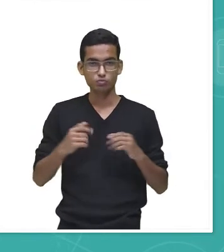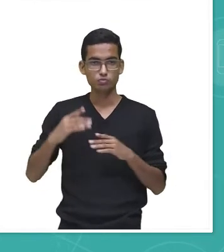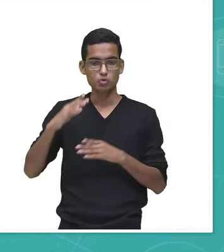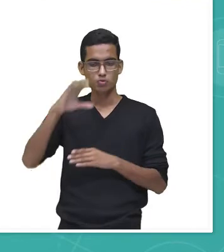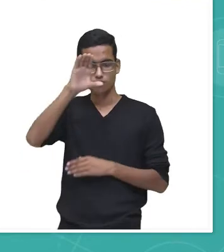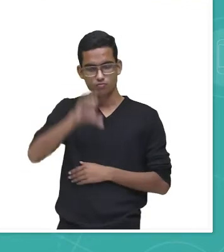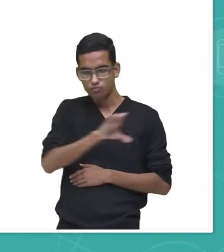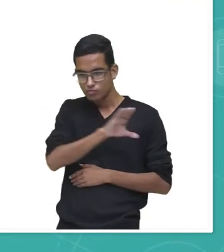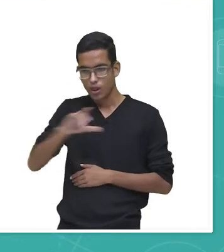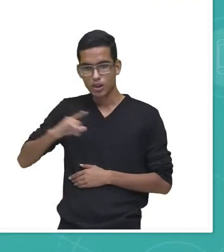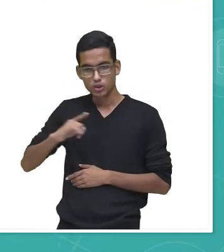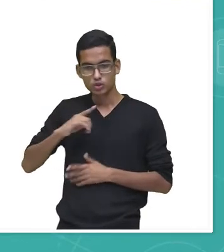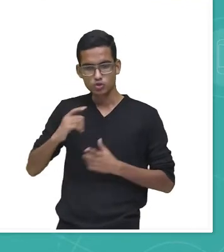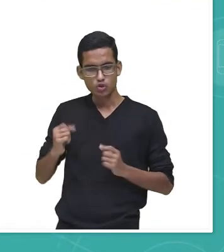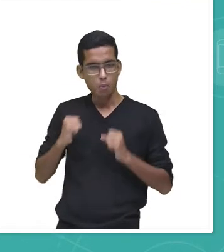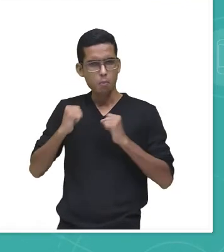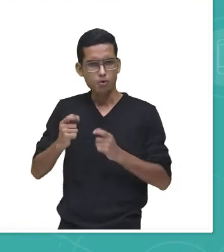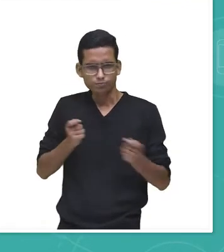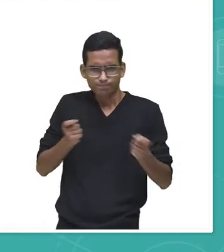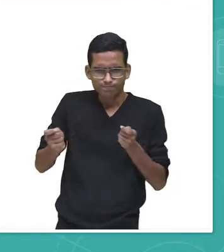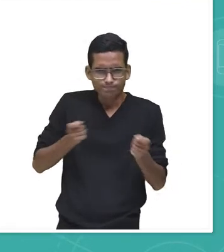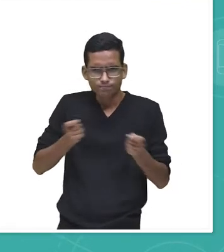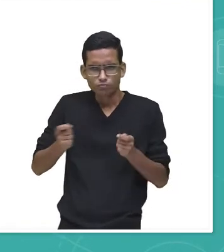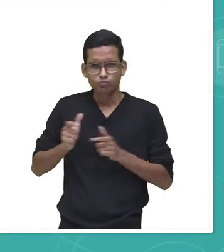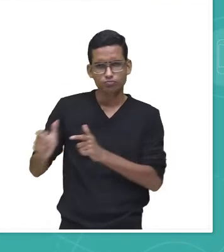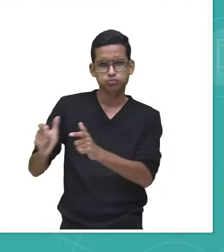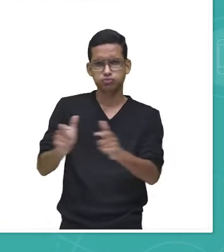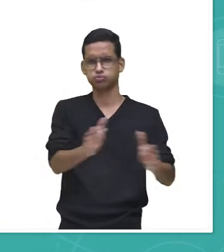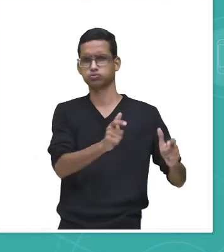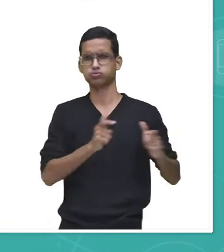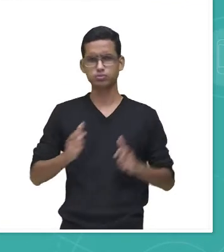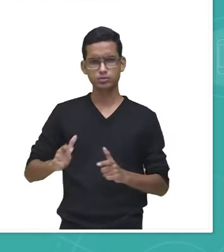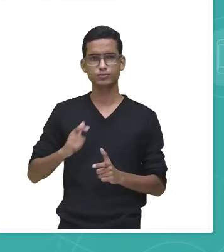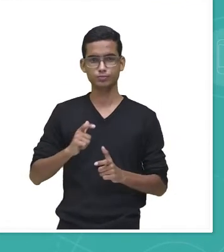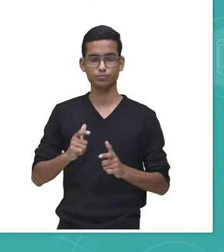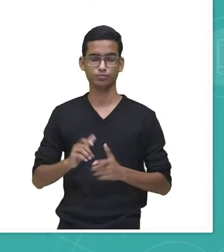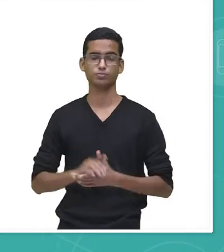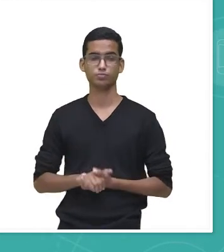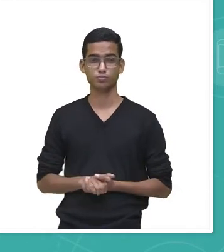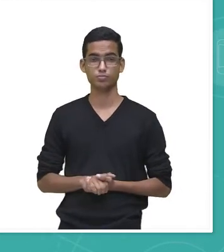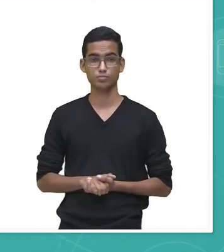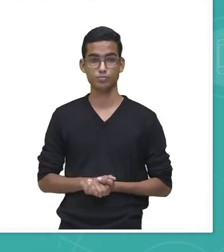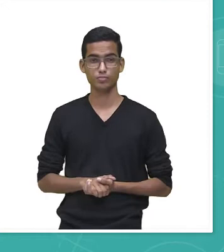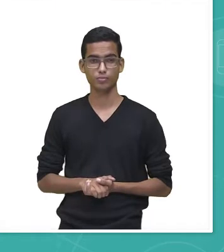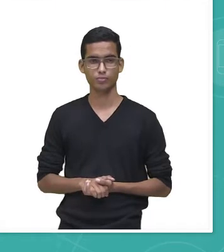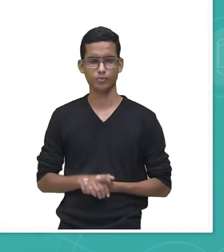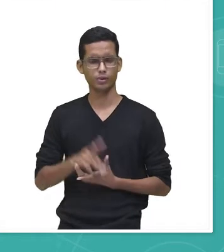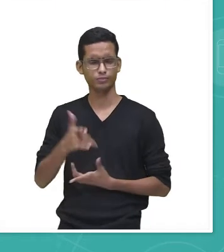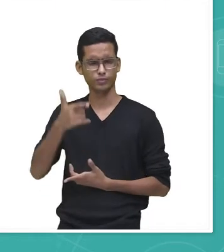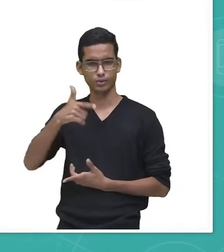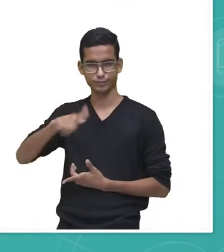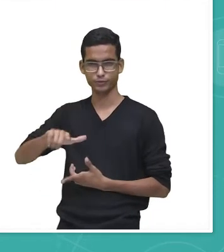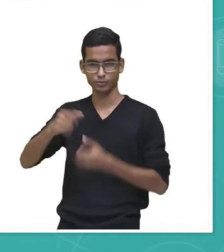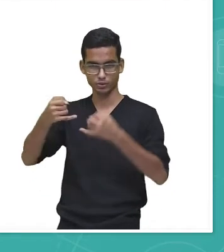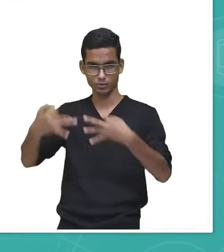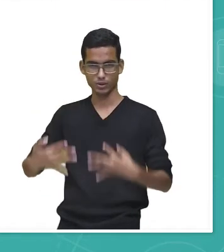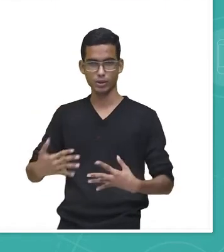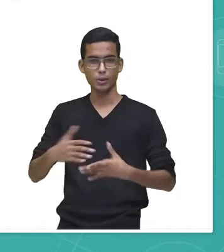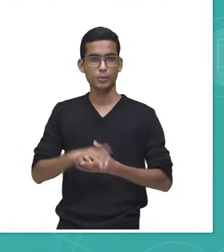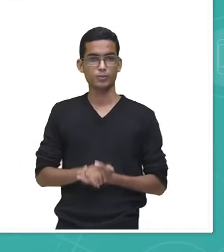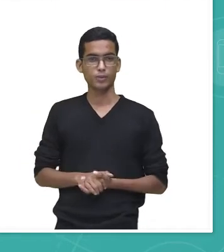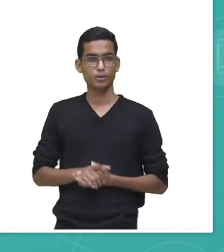E essa igreja, ela tem uma grande representação sobre essa relação. Então, deixa eu ver se eu entendi de novo, professora.